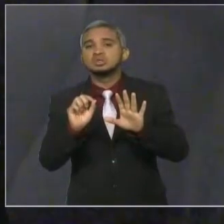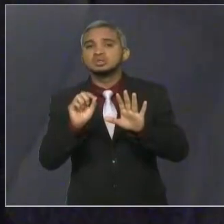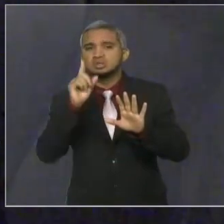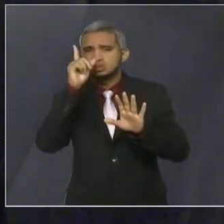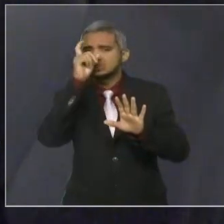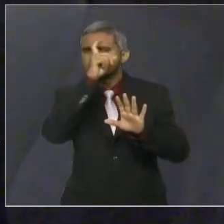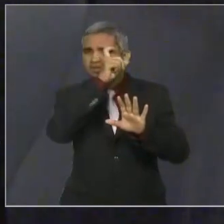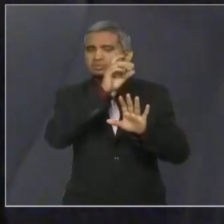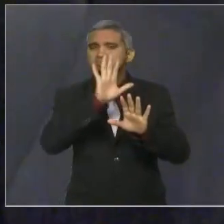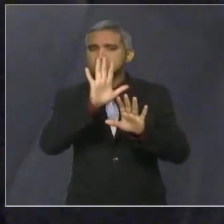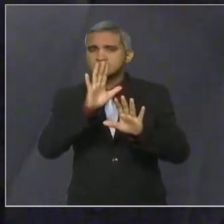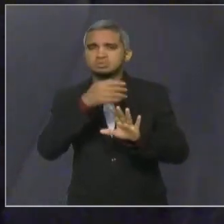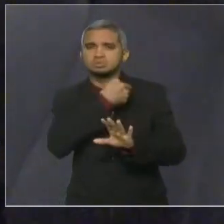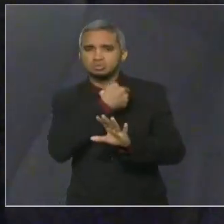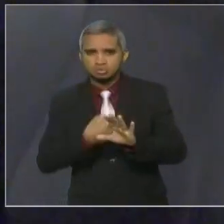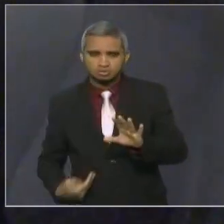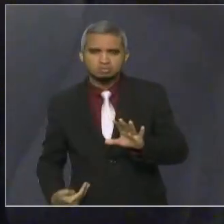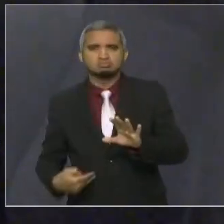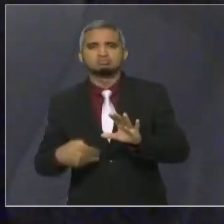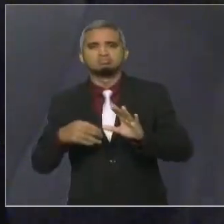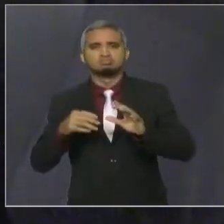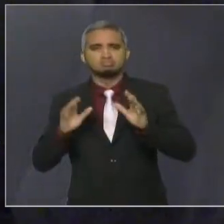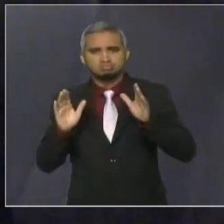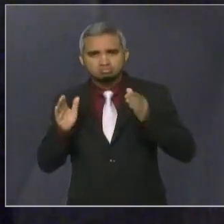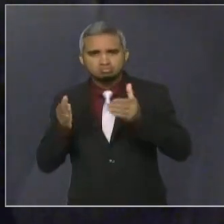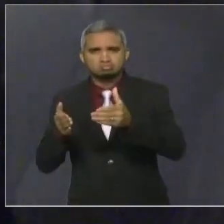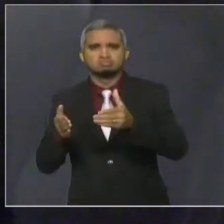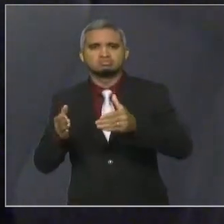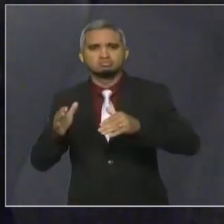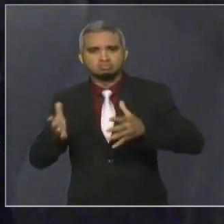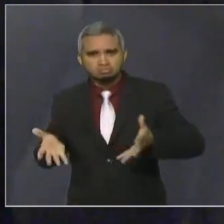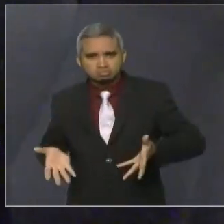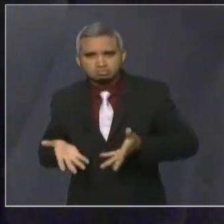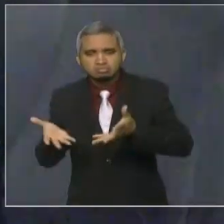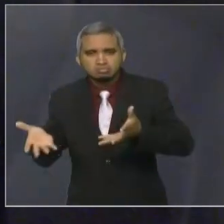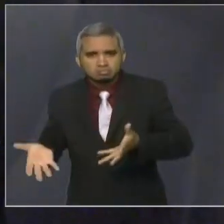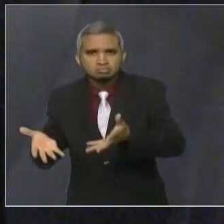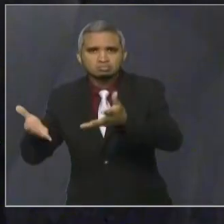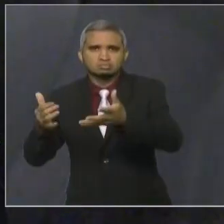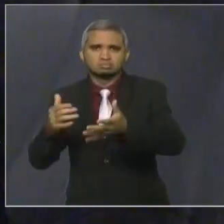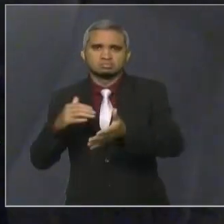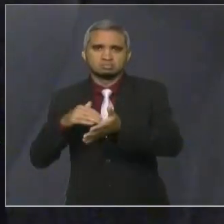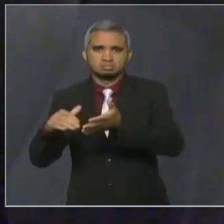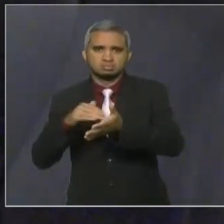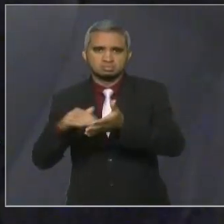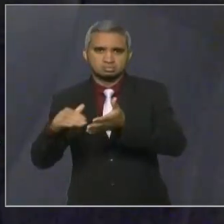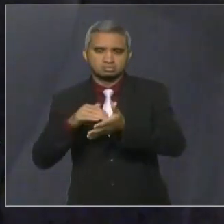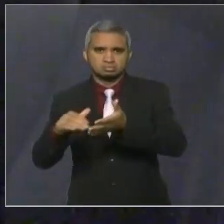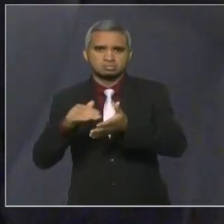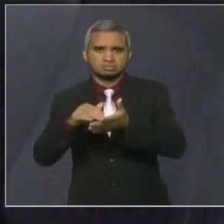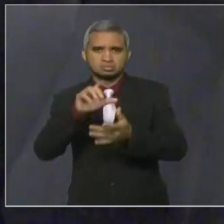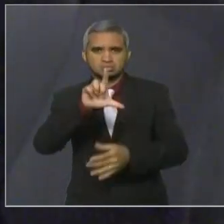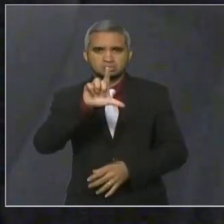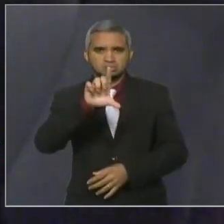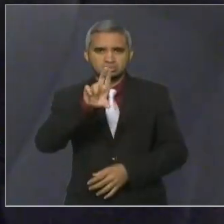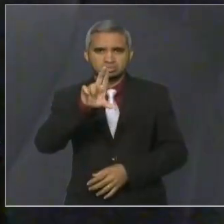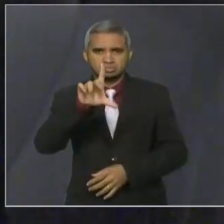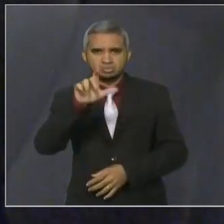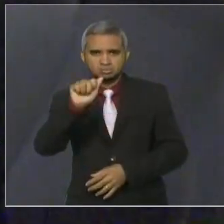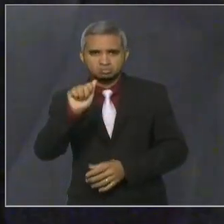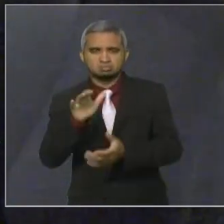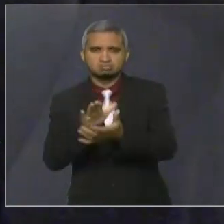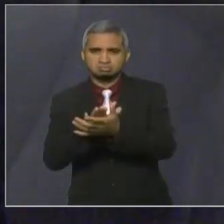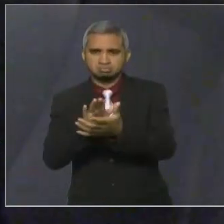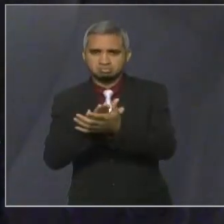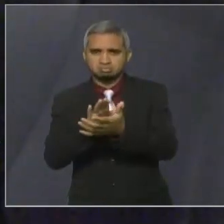quero parabenizar o governo por isso, o senhor secretário Carlula por isso, porque compreendo que o financiamento da saúde, não só no Maranhão, como em